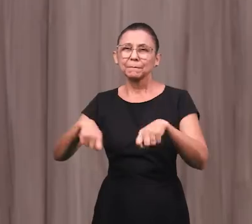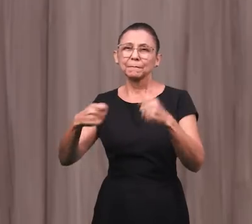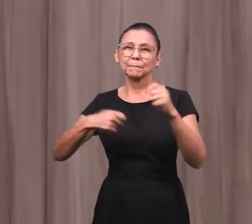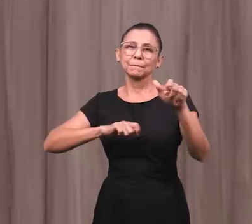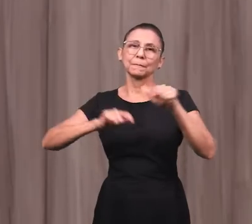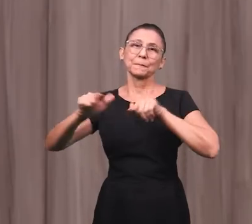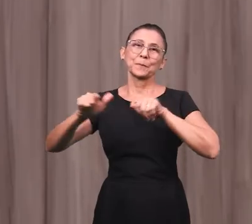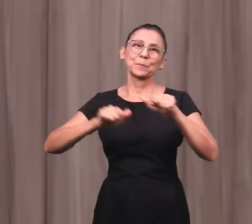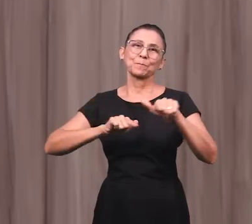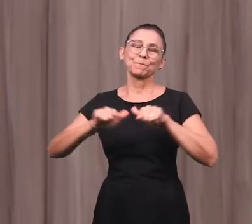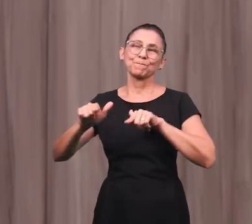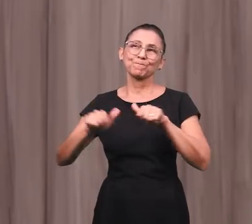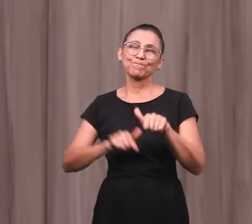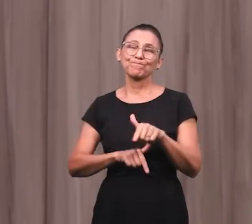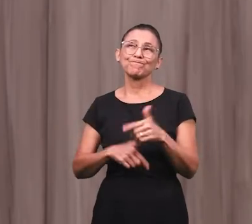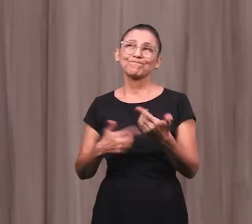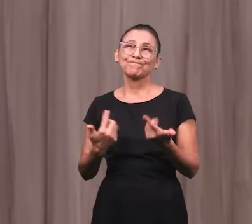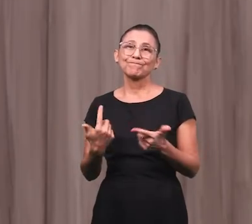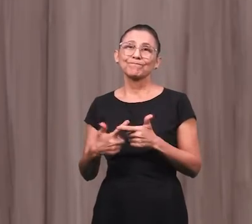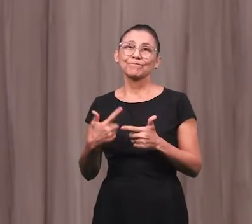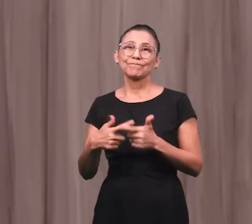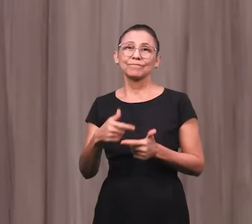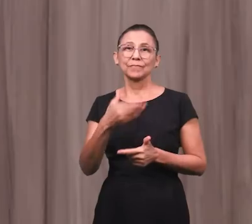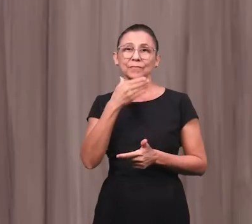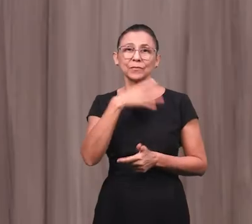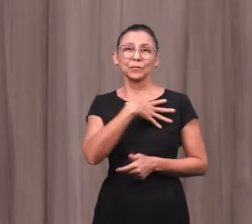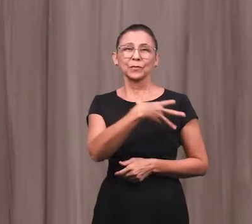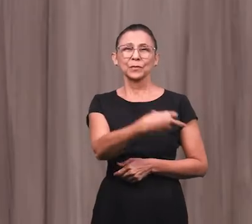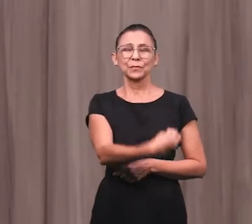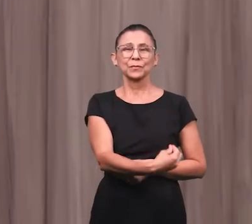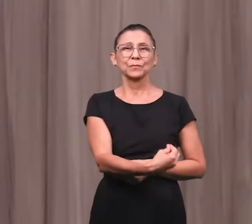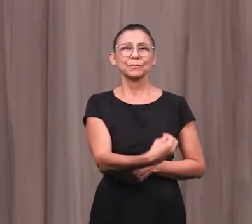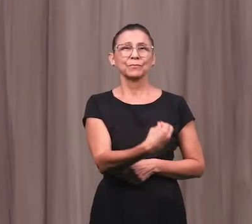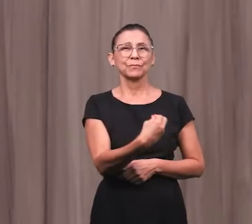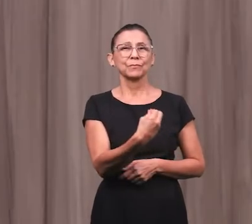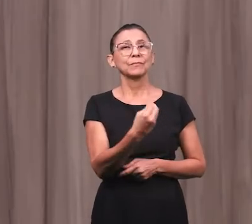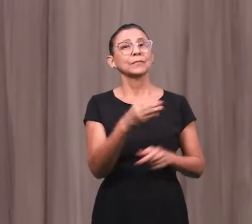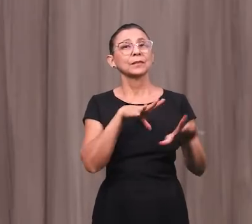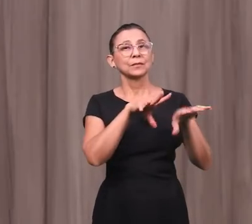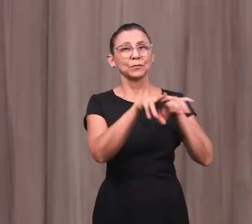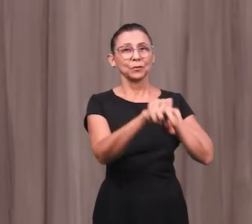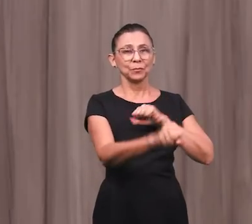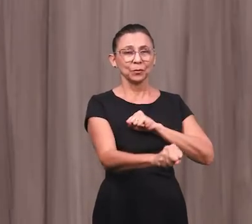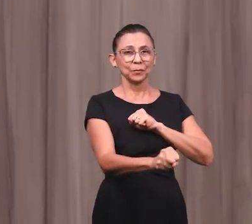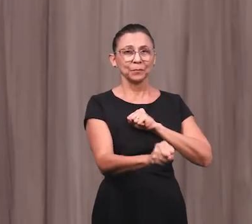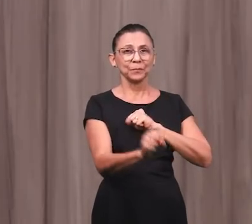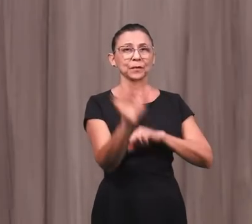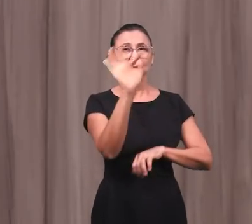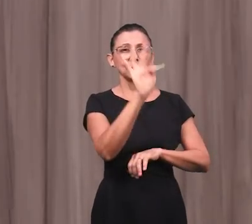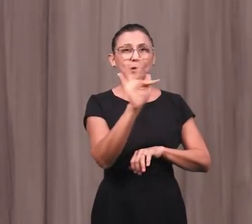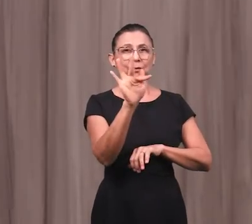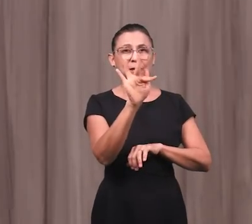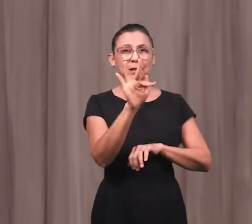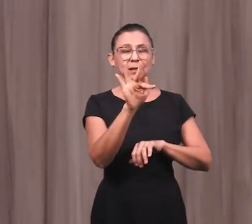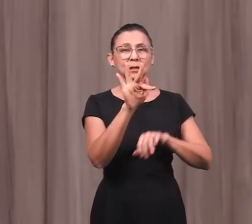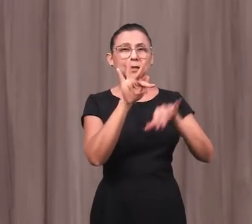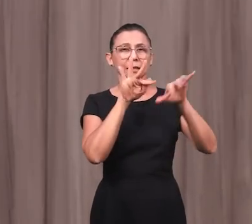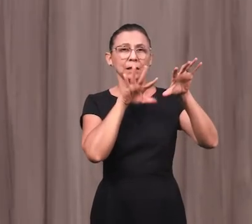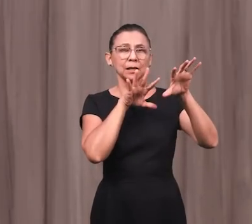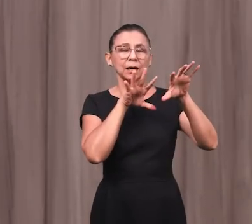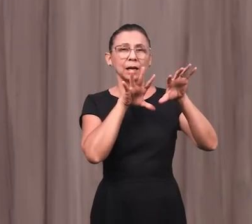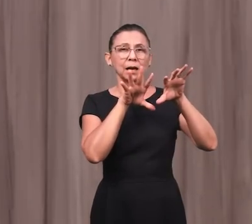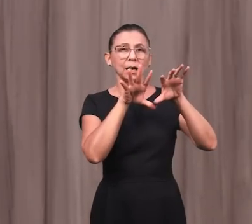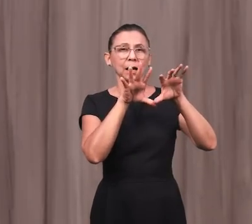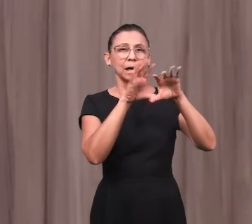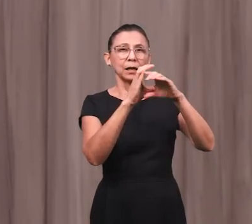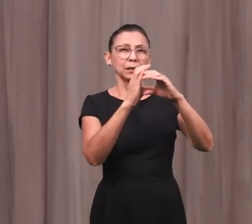emprego para um dos seus filhos, que acabou de se formar na Faculdade de Engenharia Civil. O Senhor Deus revela para